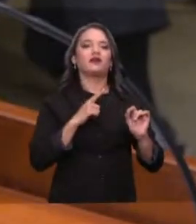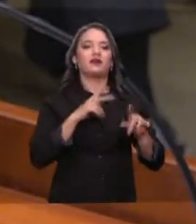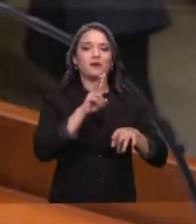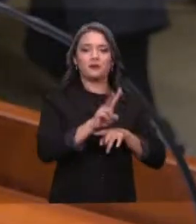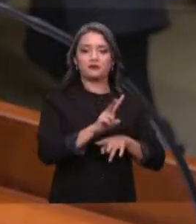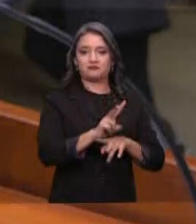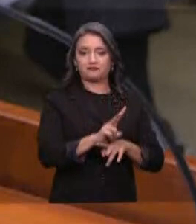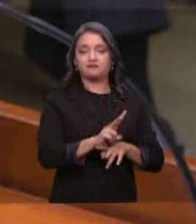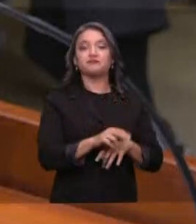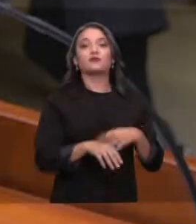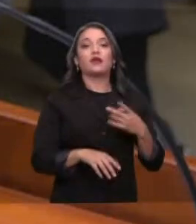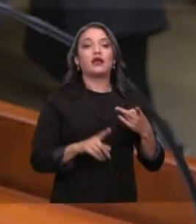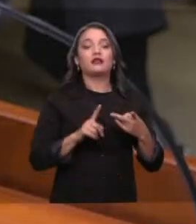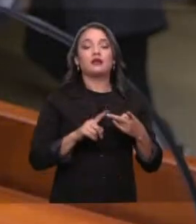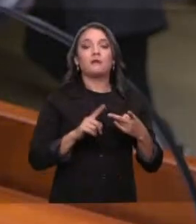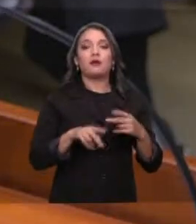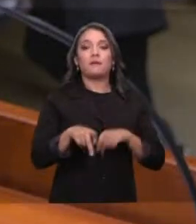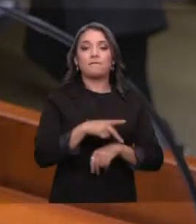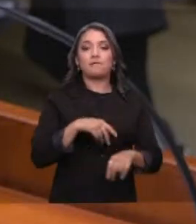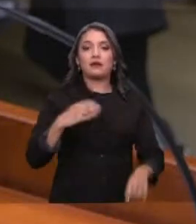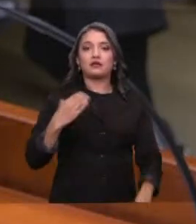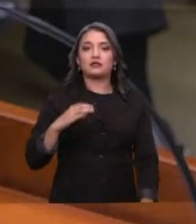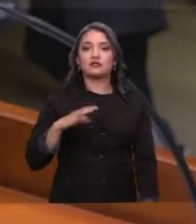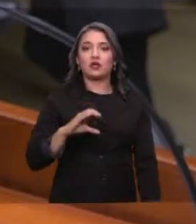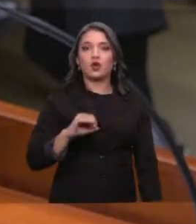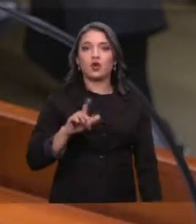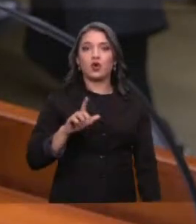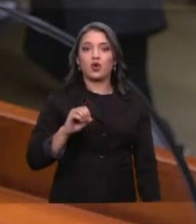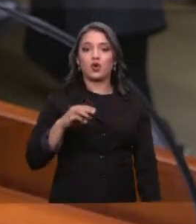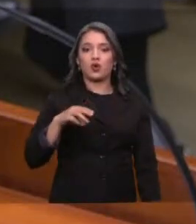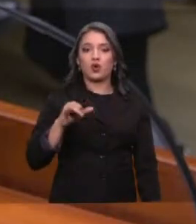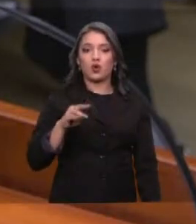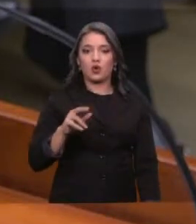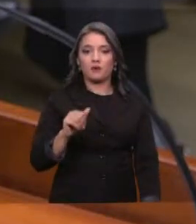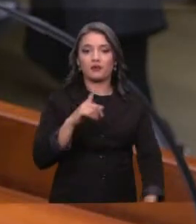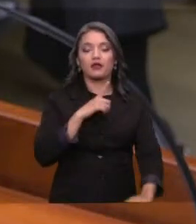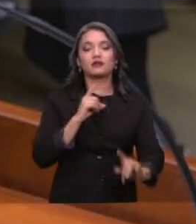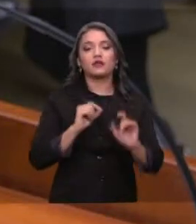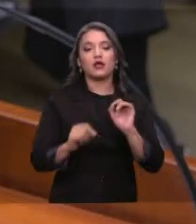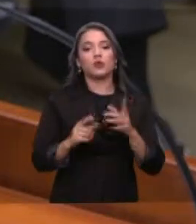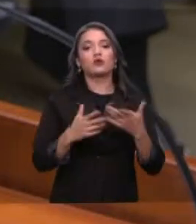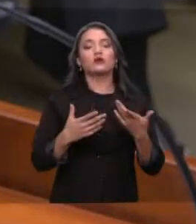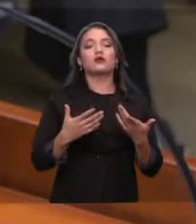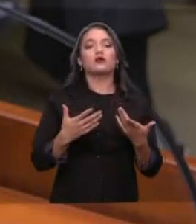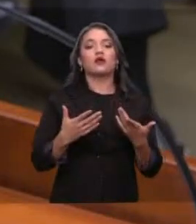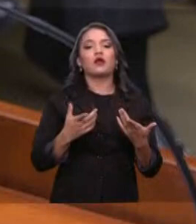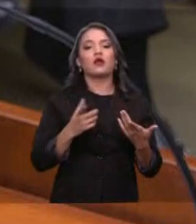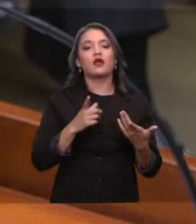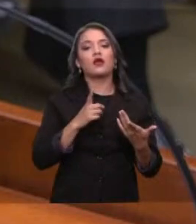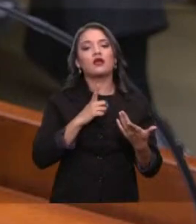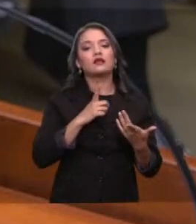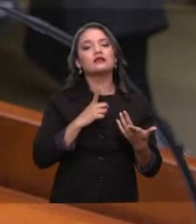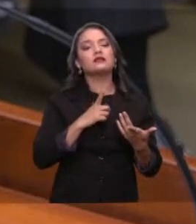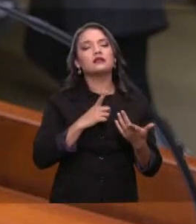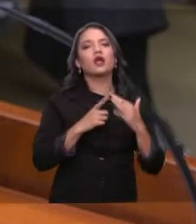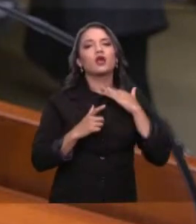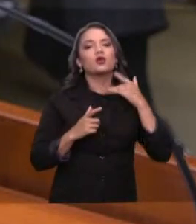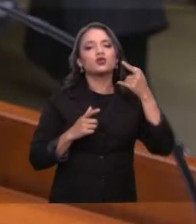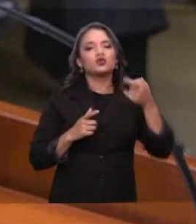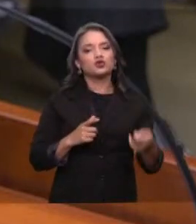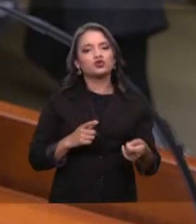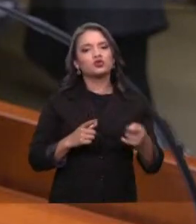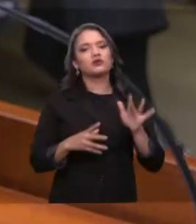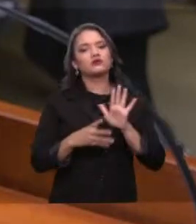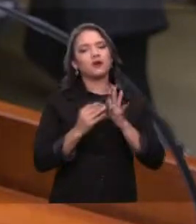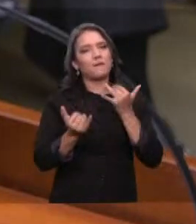Na Colômbia, também a título exemplificativo, exigem os juízes de instrução criminal, modelo que guarda